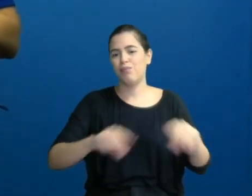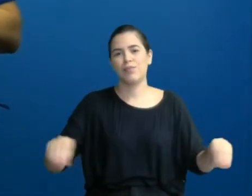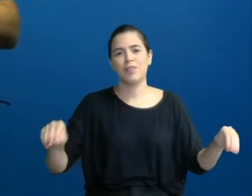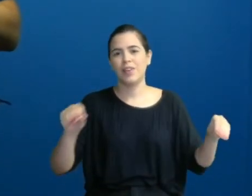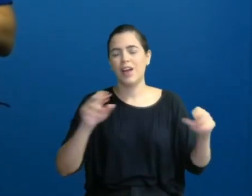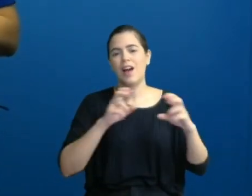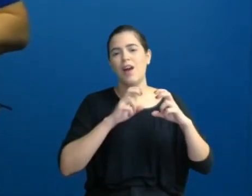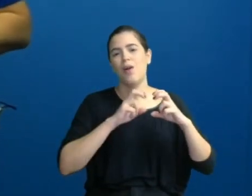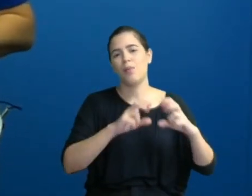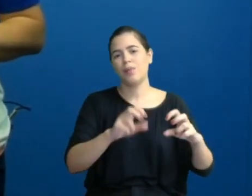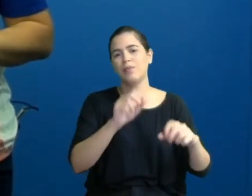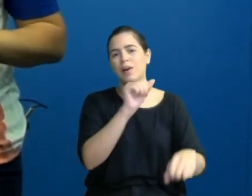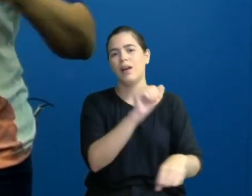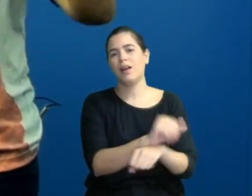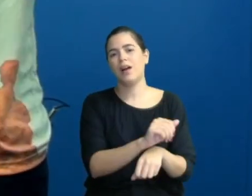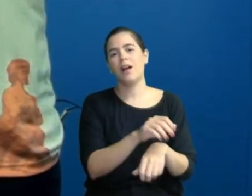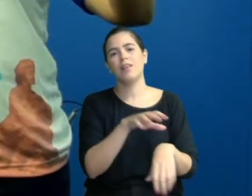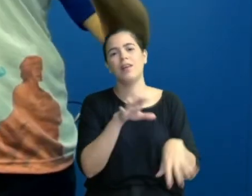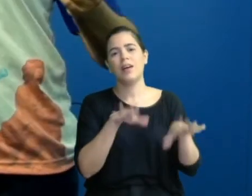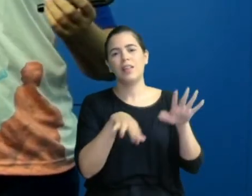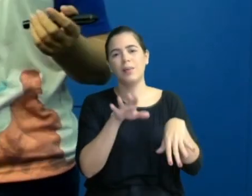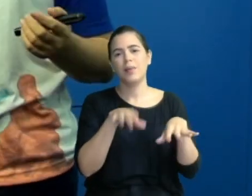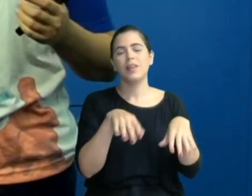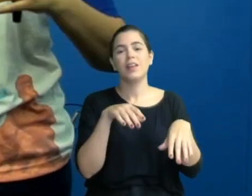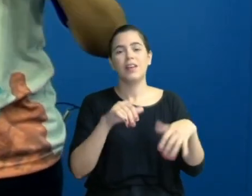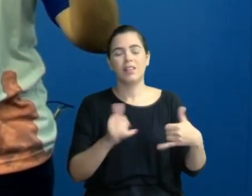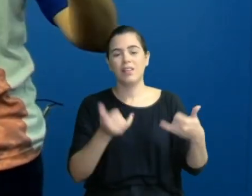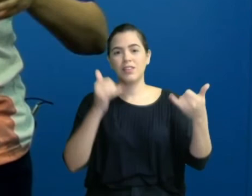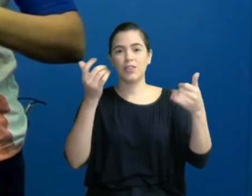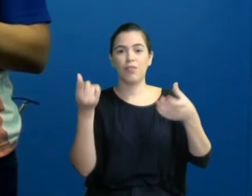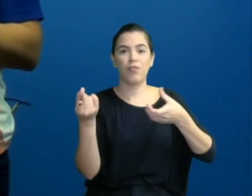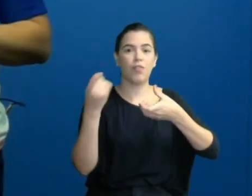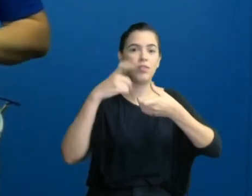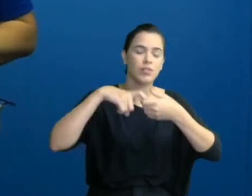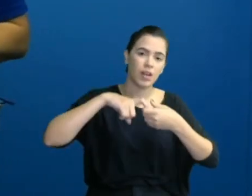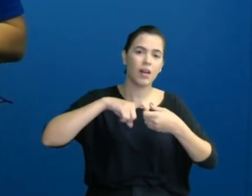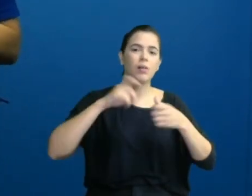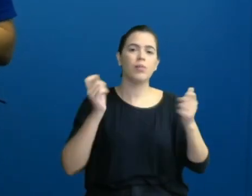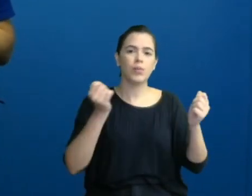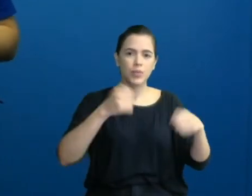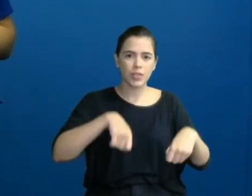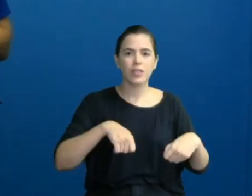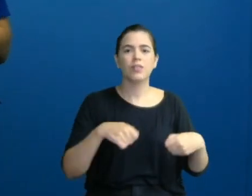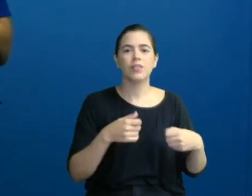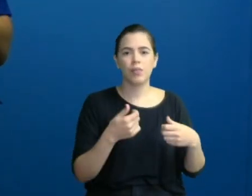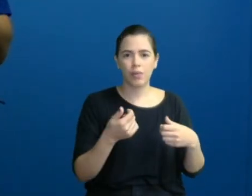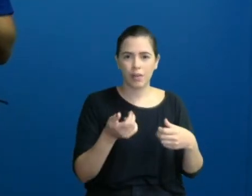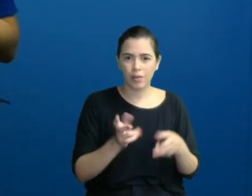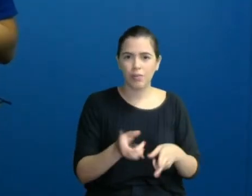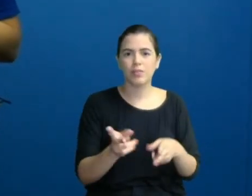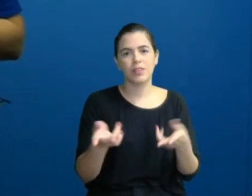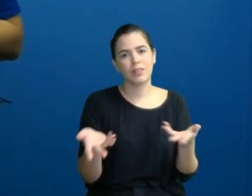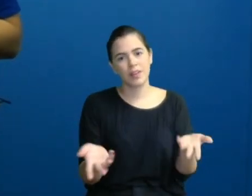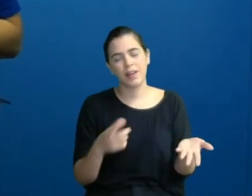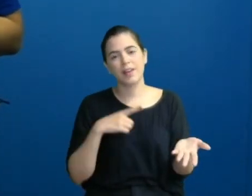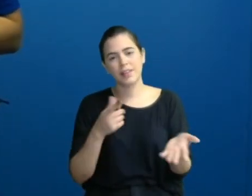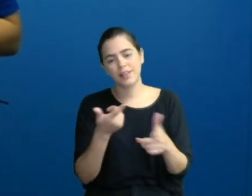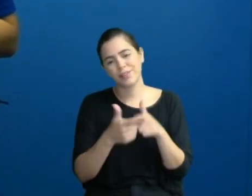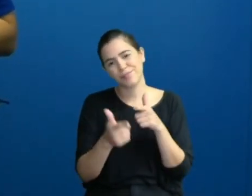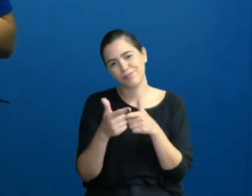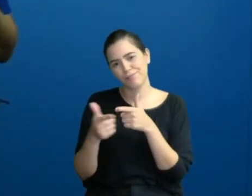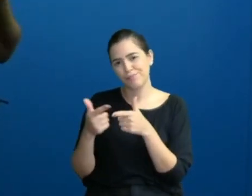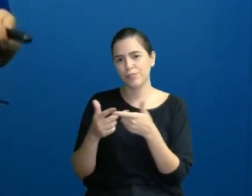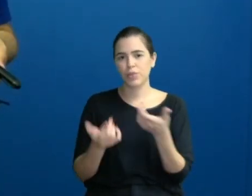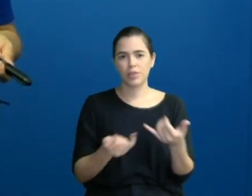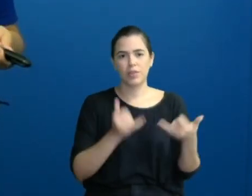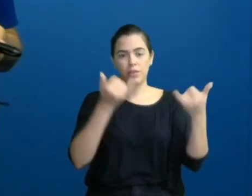pessoa ficava dependendo da energia voltar, né? Para poder o bonde continuar. Enfim, então tinham esses transtornos aí com